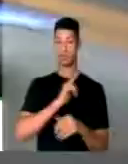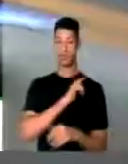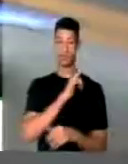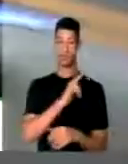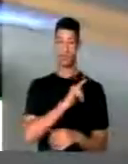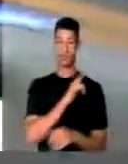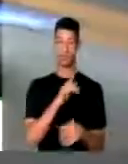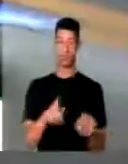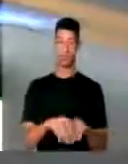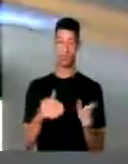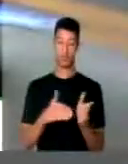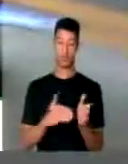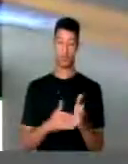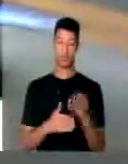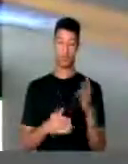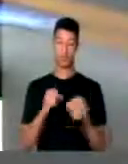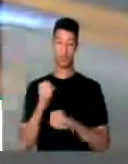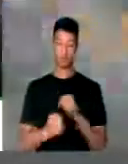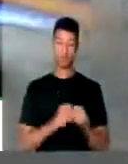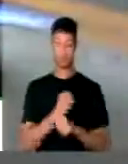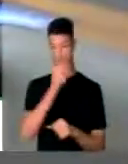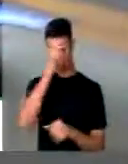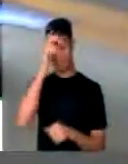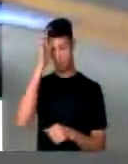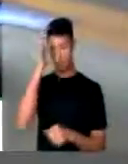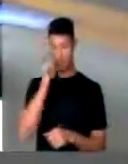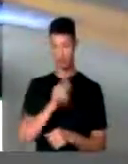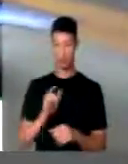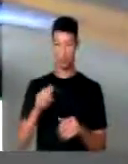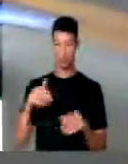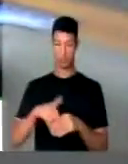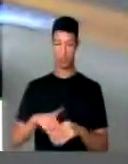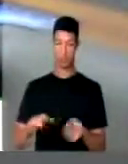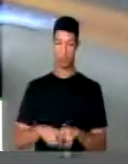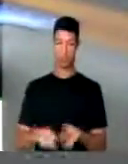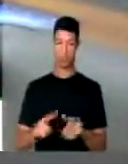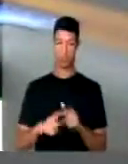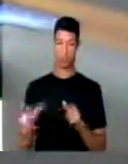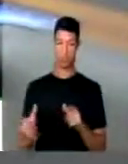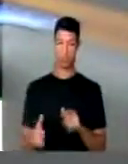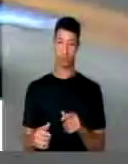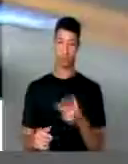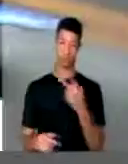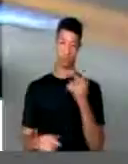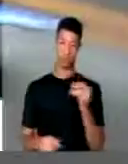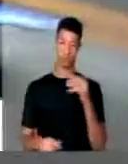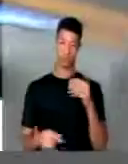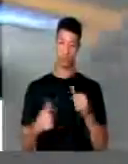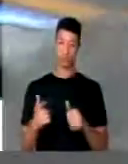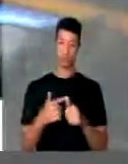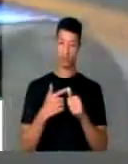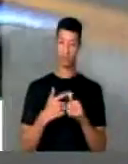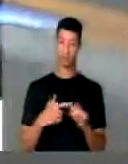gestão dos últimos 4 anos da prefeitura, conseguimos ocupar, está entre os 20